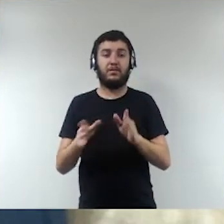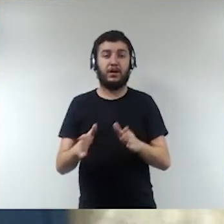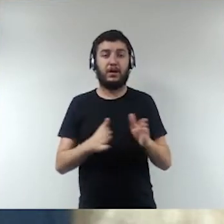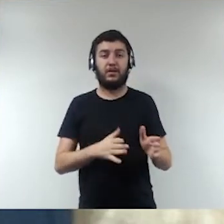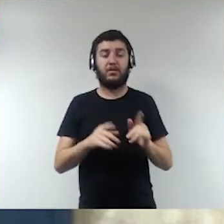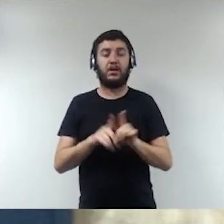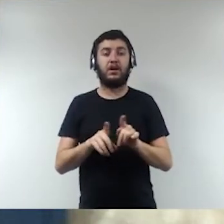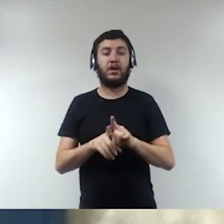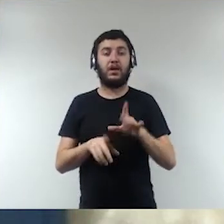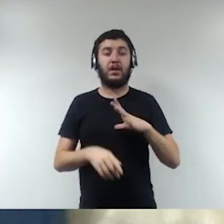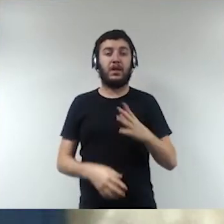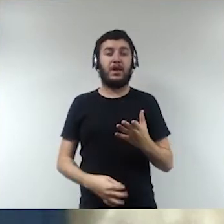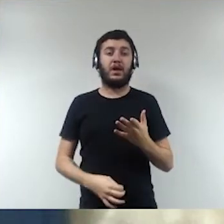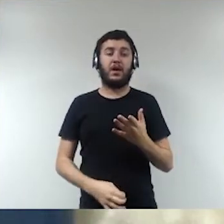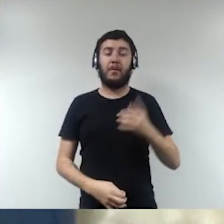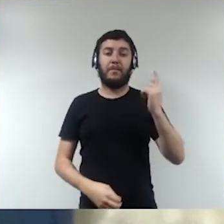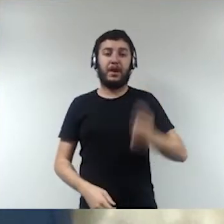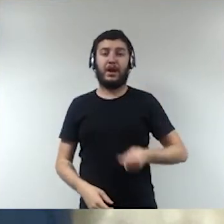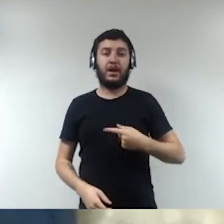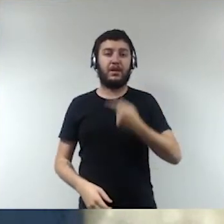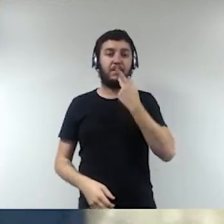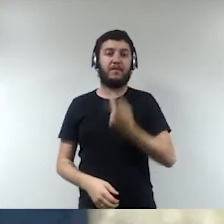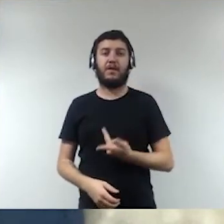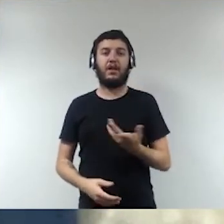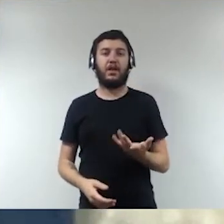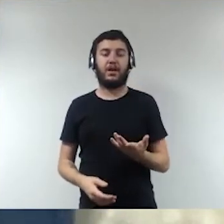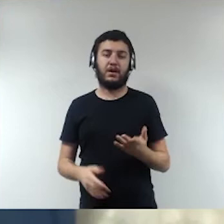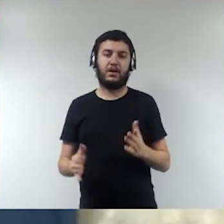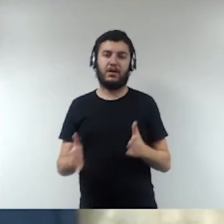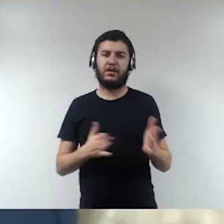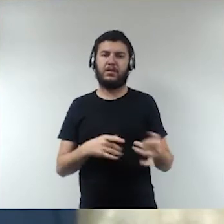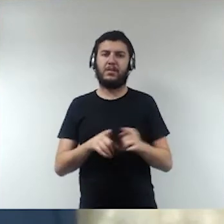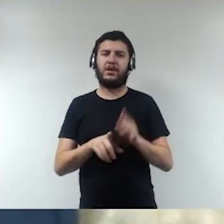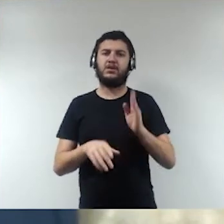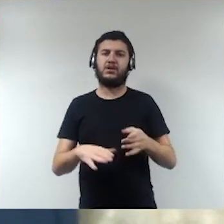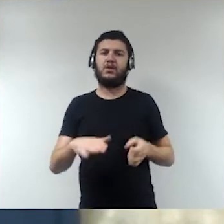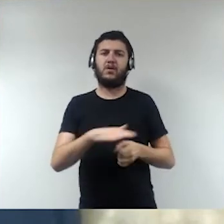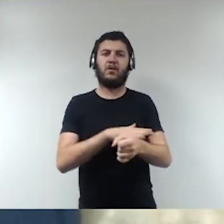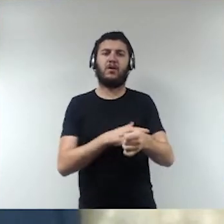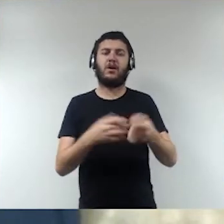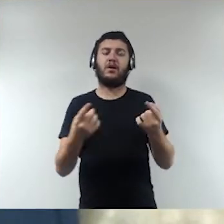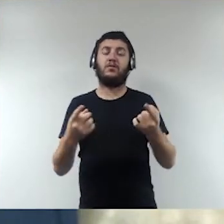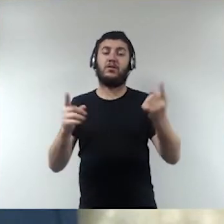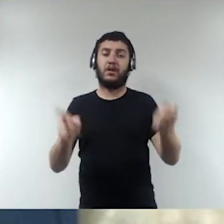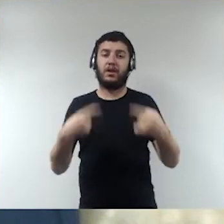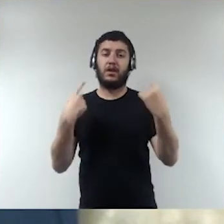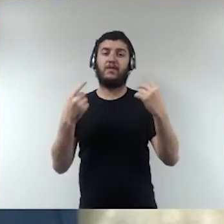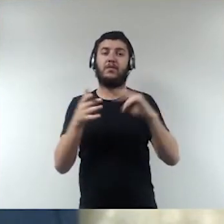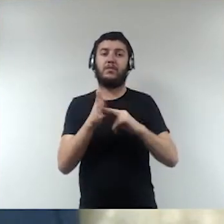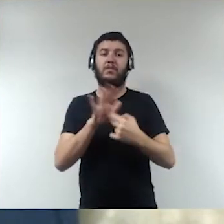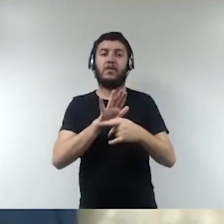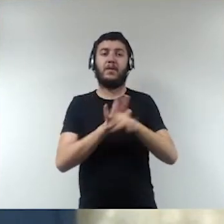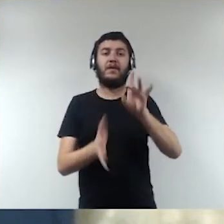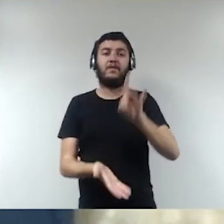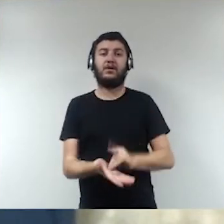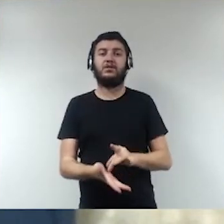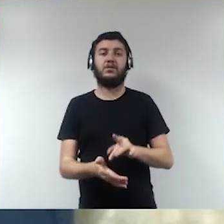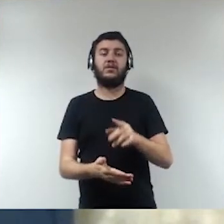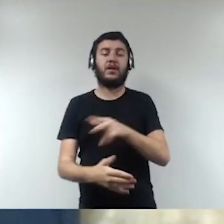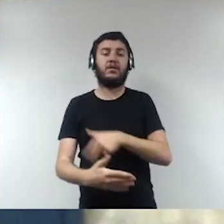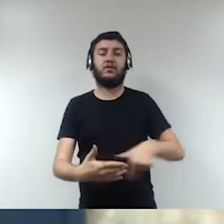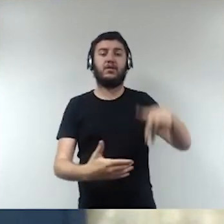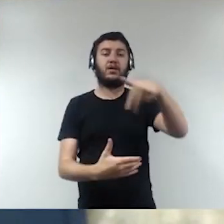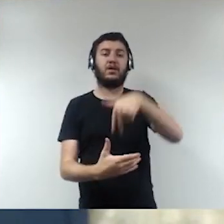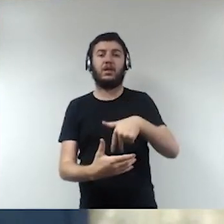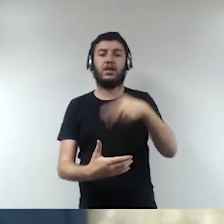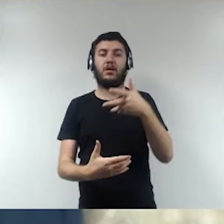obrigada a dizer alguma coisa. E ainda colocam mais um desafio, a questão da efetividade das sustentações orais.